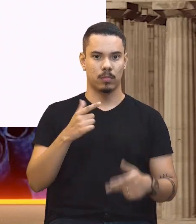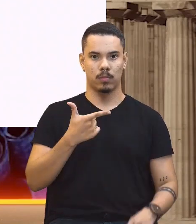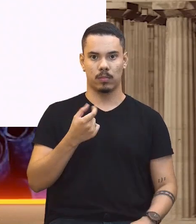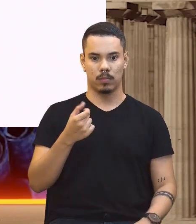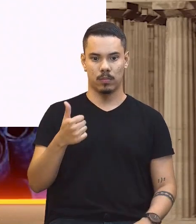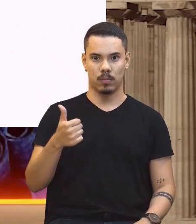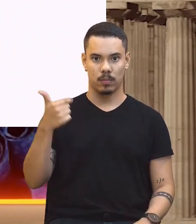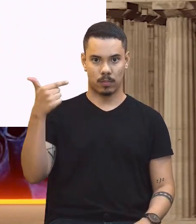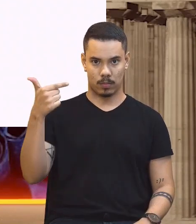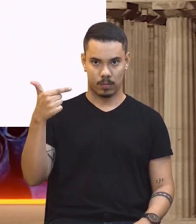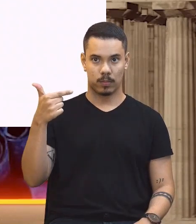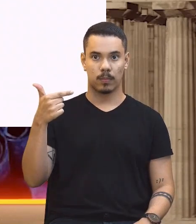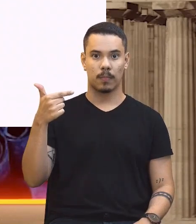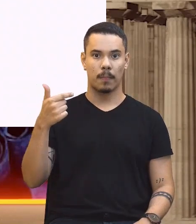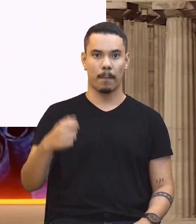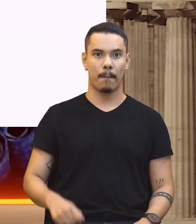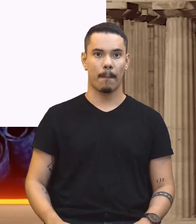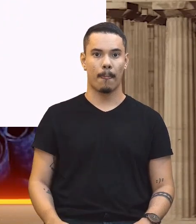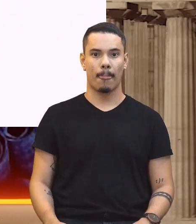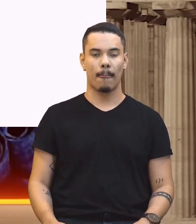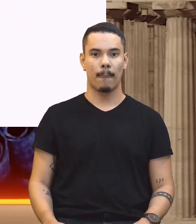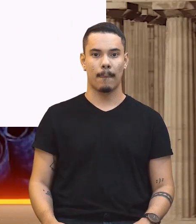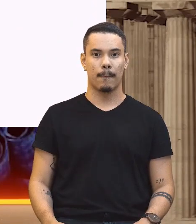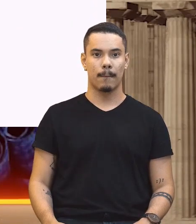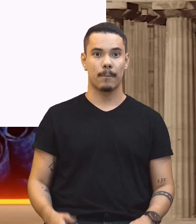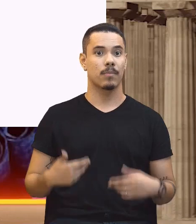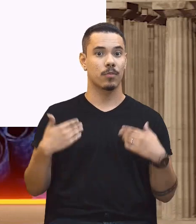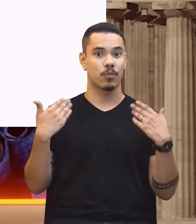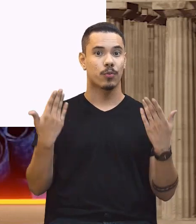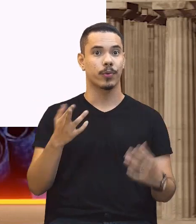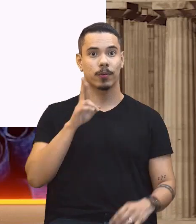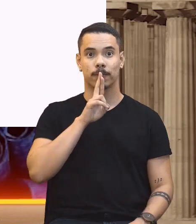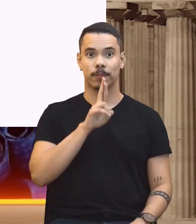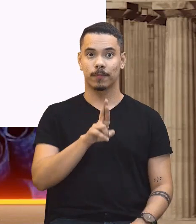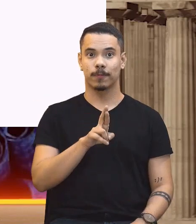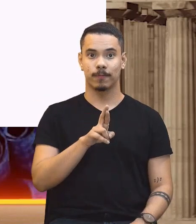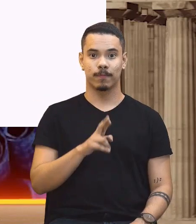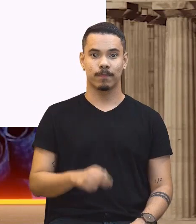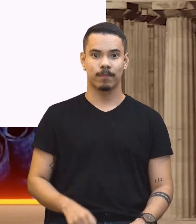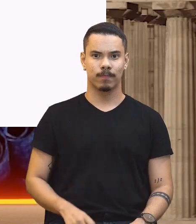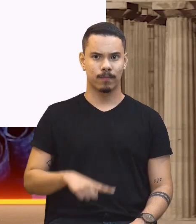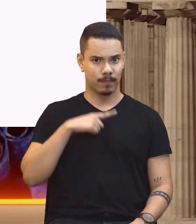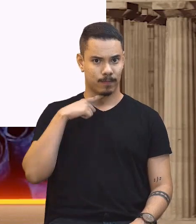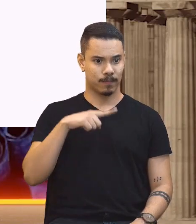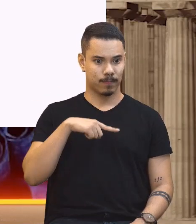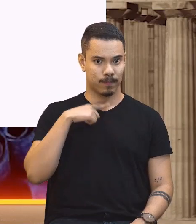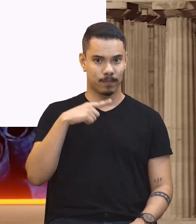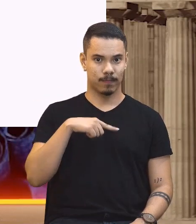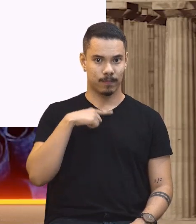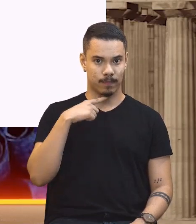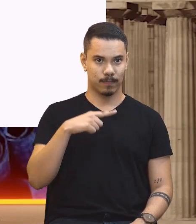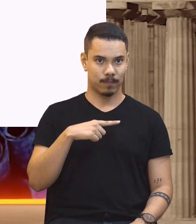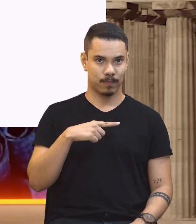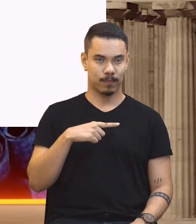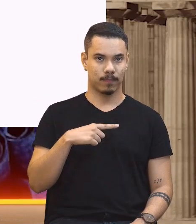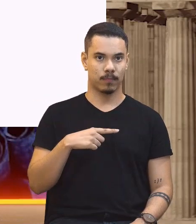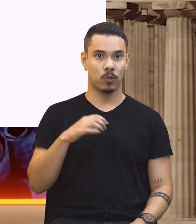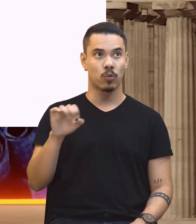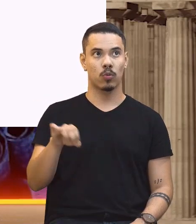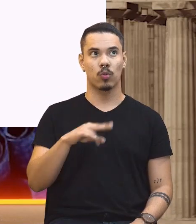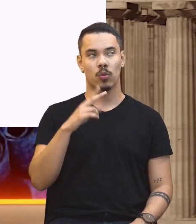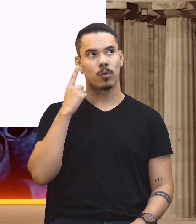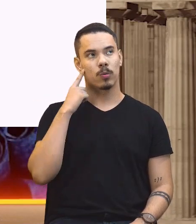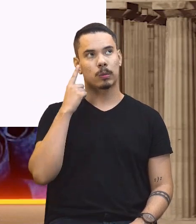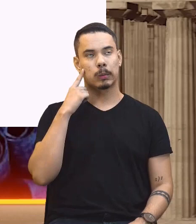2012. E aí, qual foi a resposta de vocês? Tiveram alguma dúvida? Ficaram entre uma e